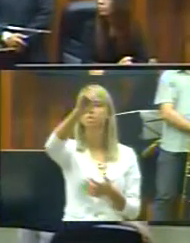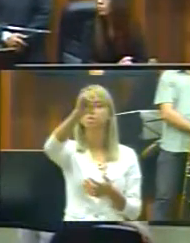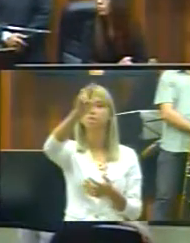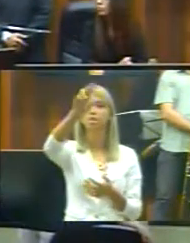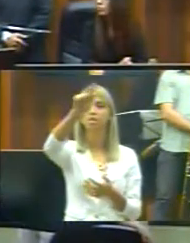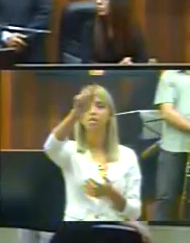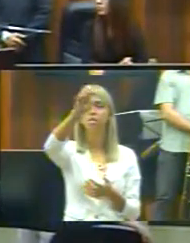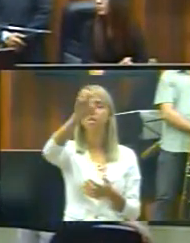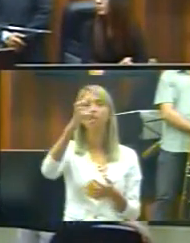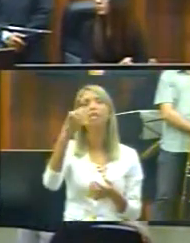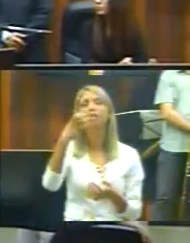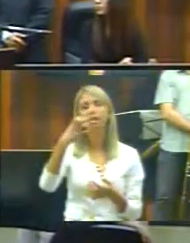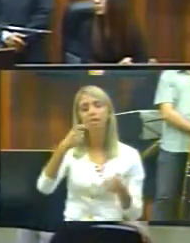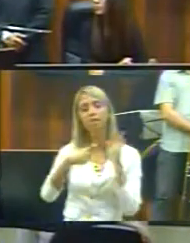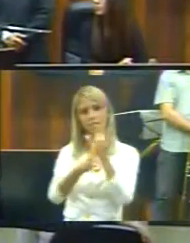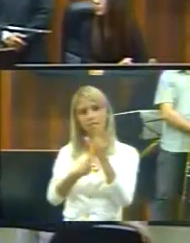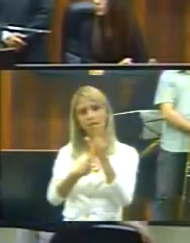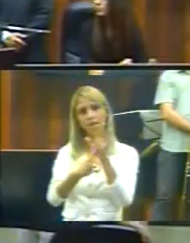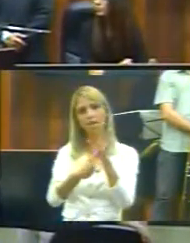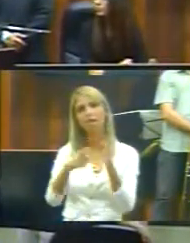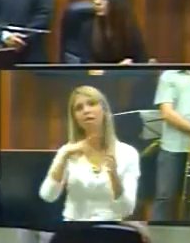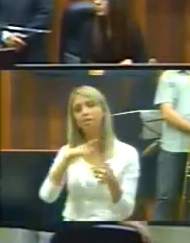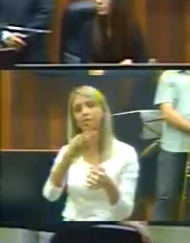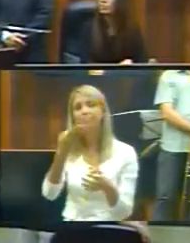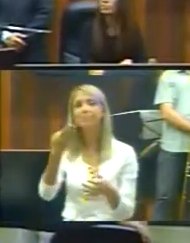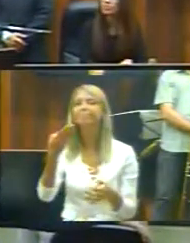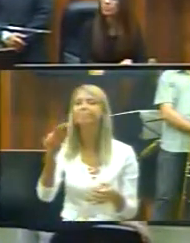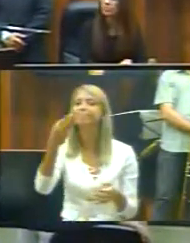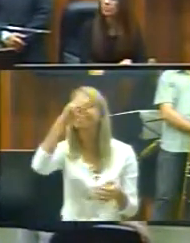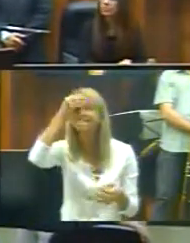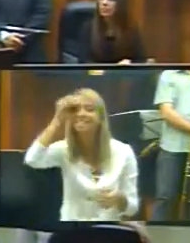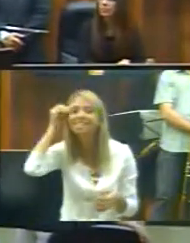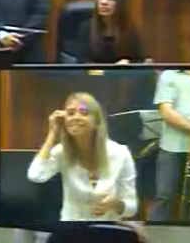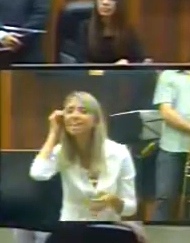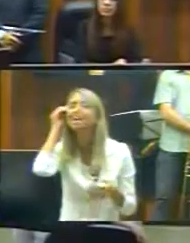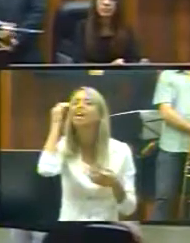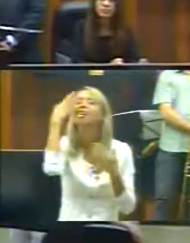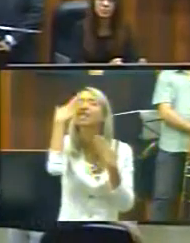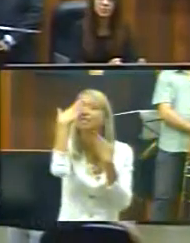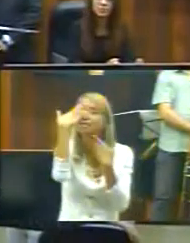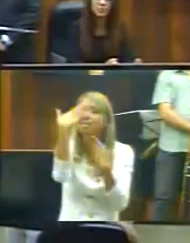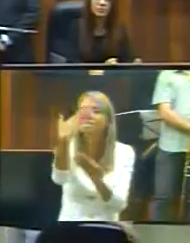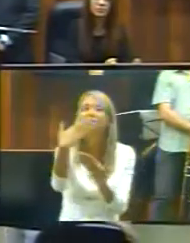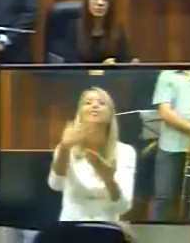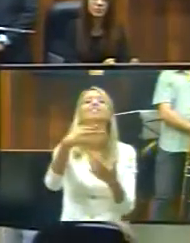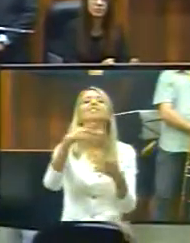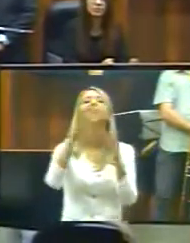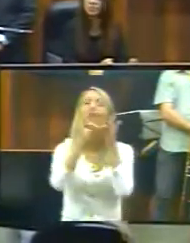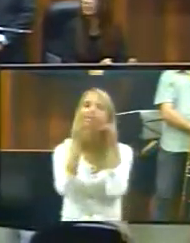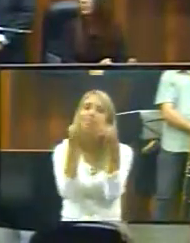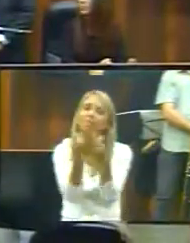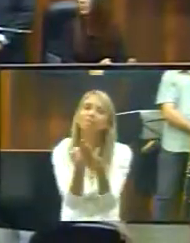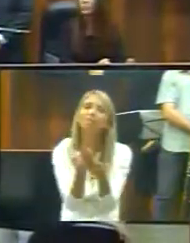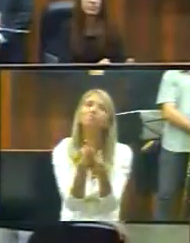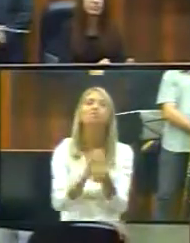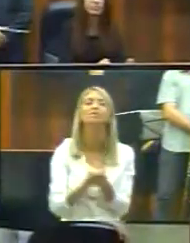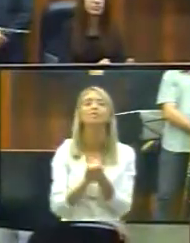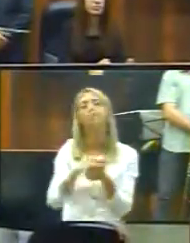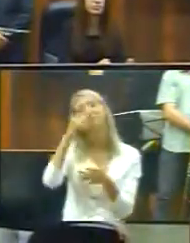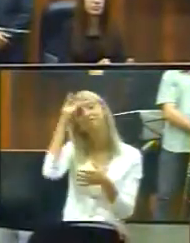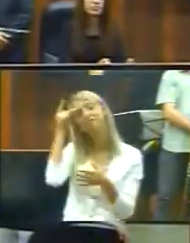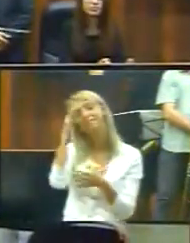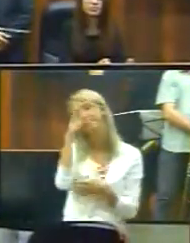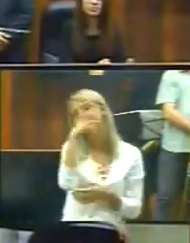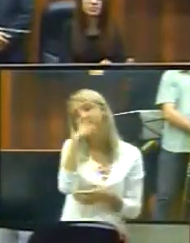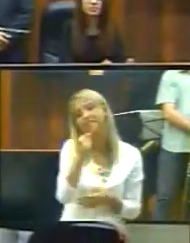quero fazer uma ressalva de que eu esqueci de agradecer os meus pais que estão ali, o Wilton de Souza e Sebastiana. São pessoas lindas que estão ali, que